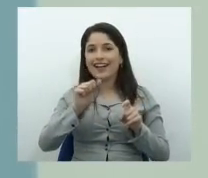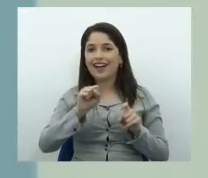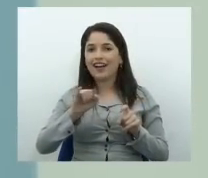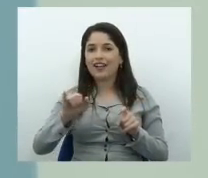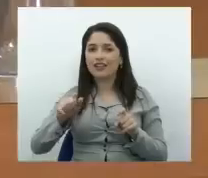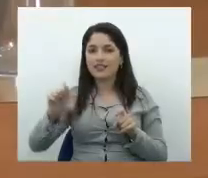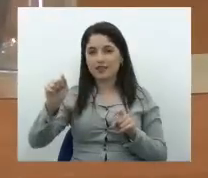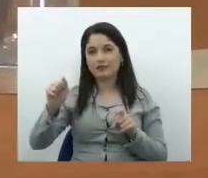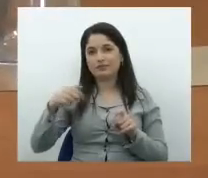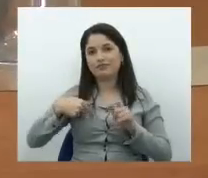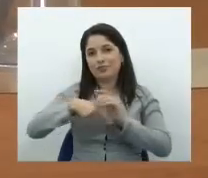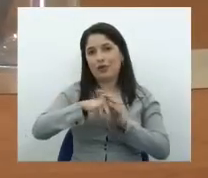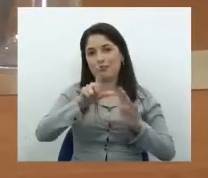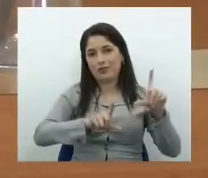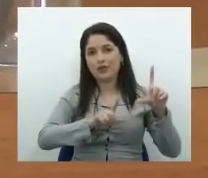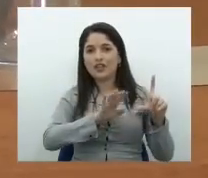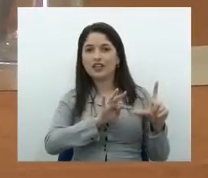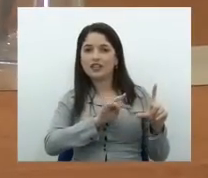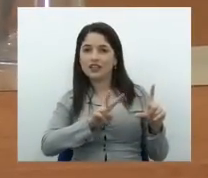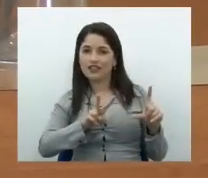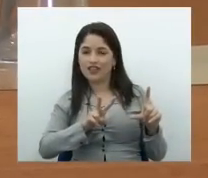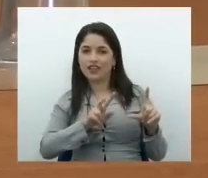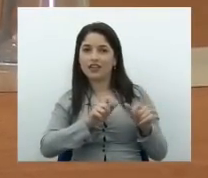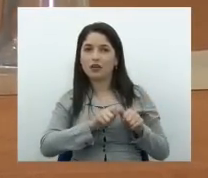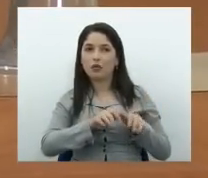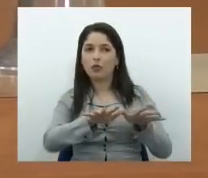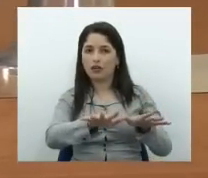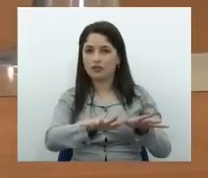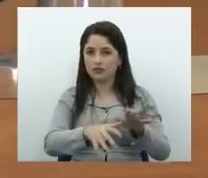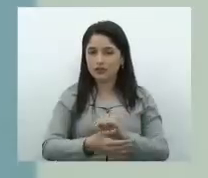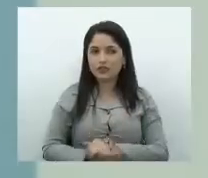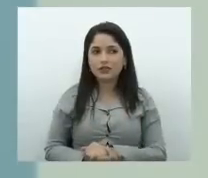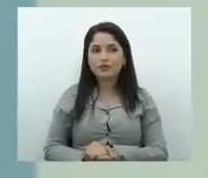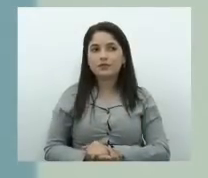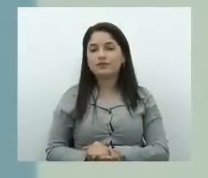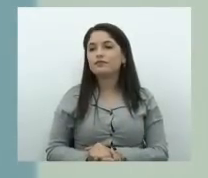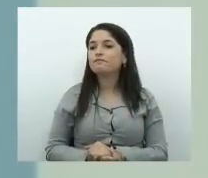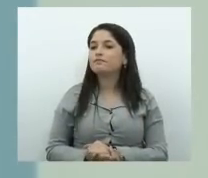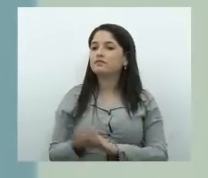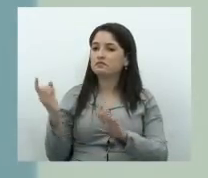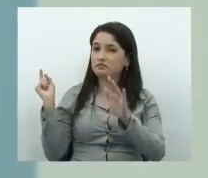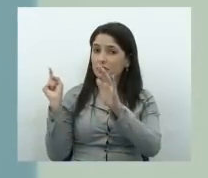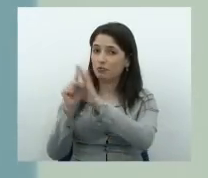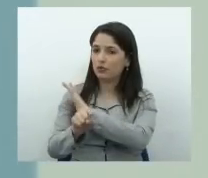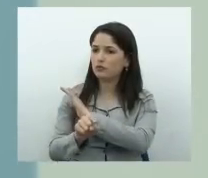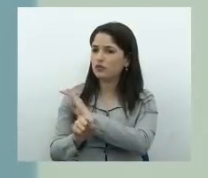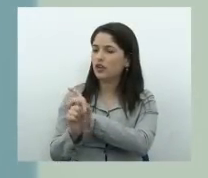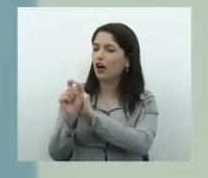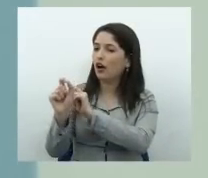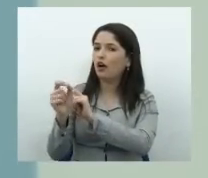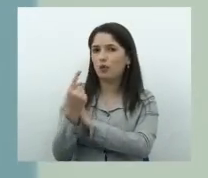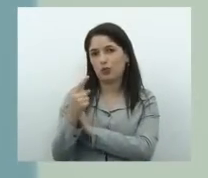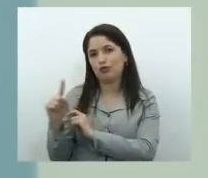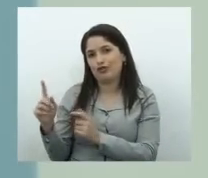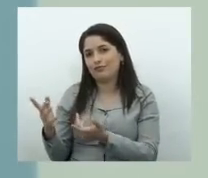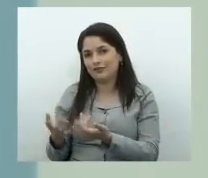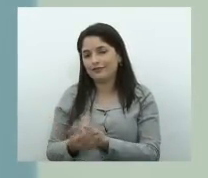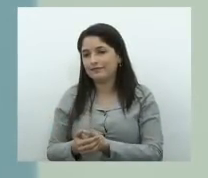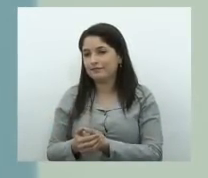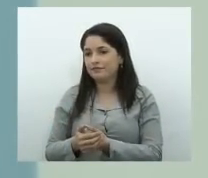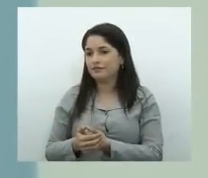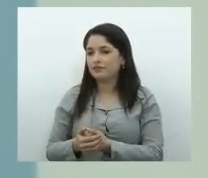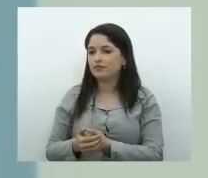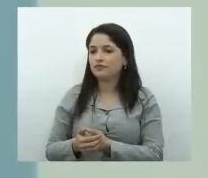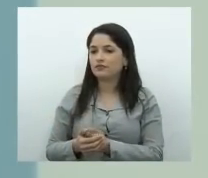TV Guarulhos. Cássia Franco, da TV Guarulhos, vai perguntar, então, para também o último candidato